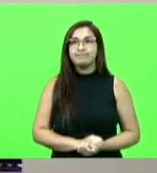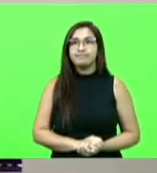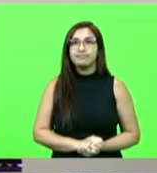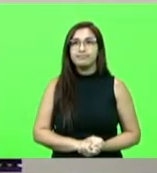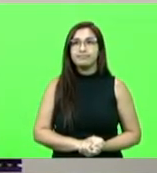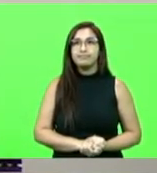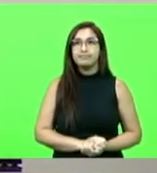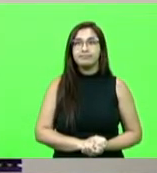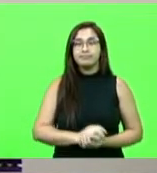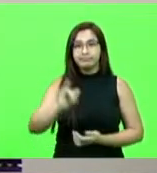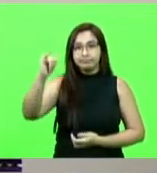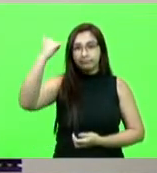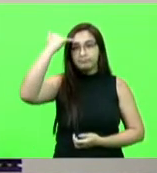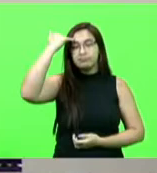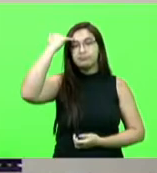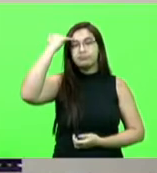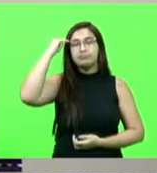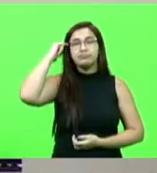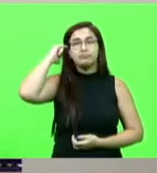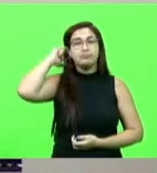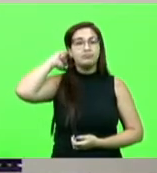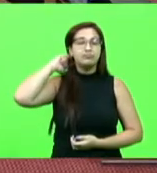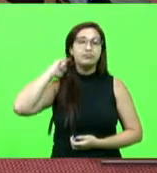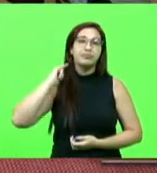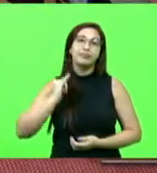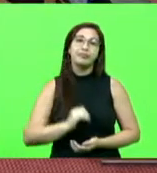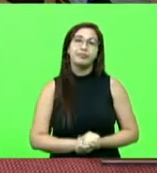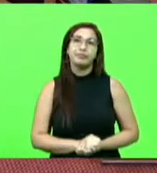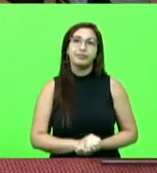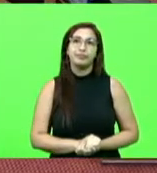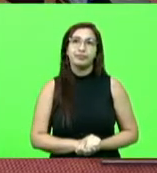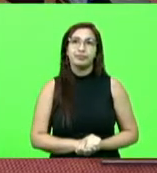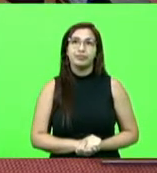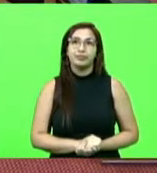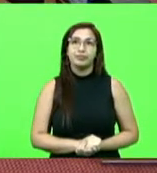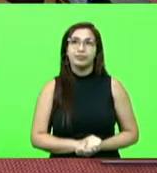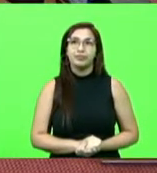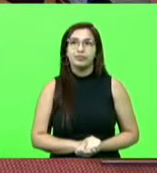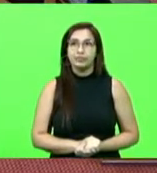Mioto. Eu vejo também que pediu a palavra o deputado Bruno.